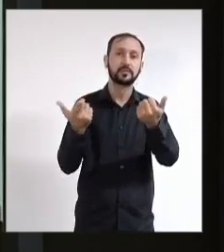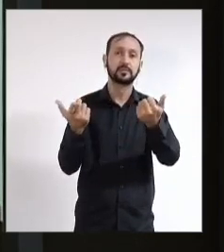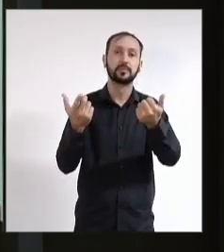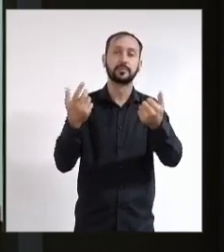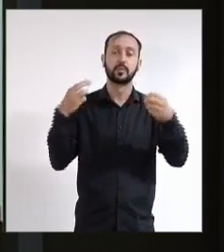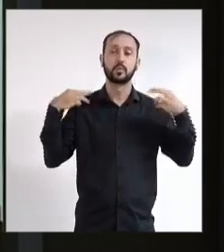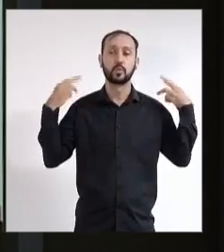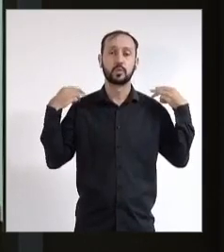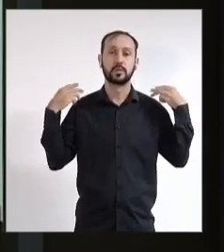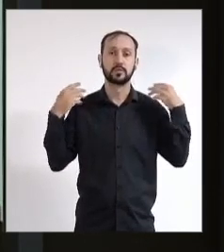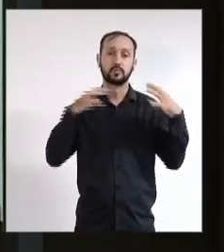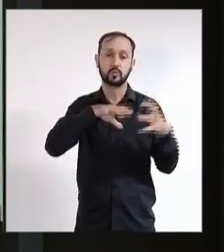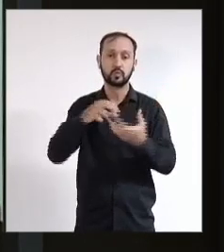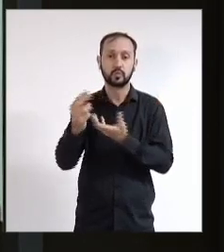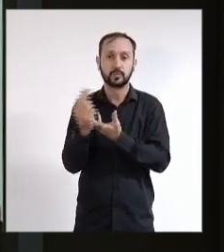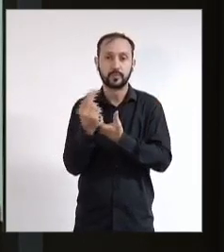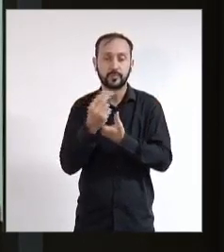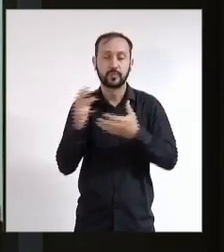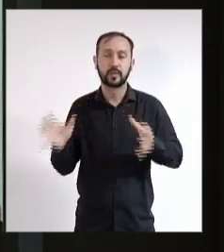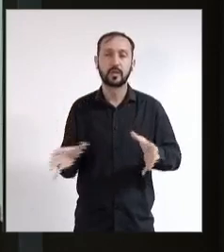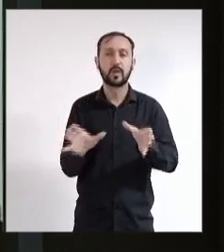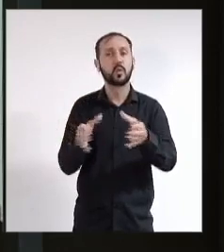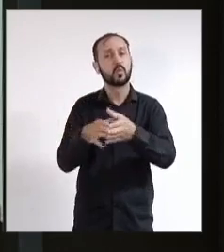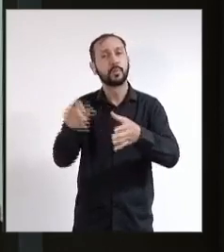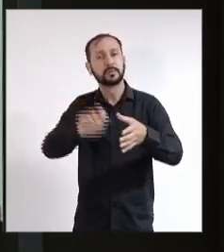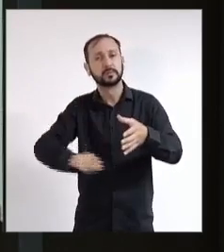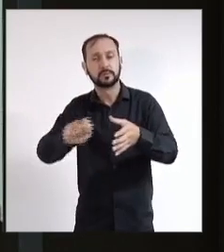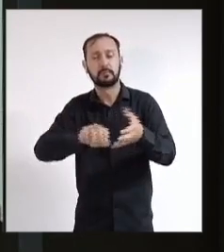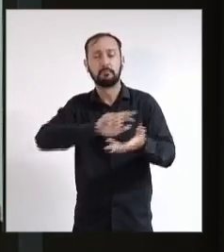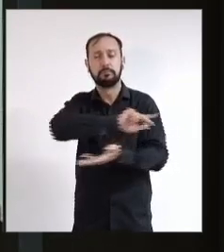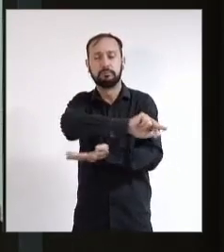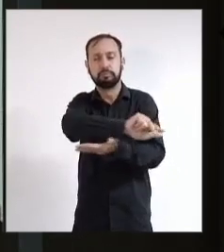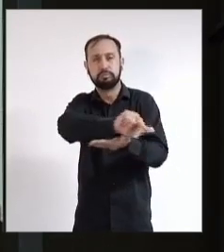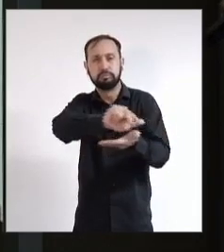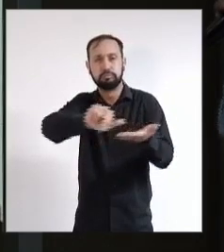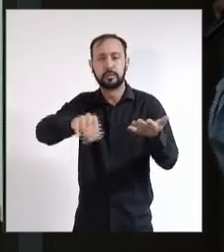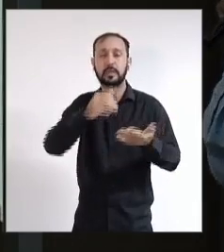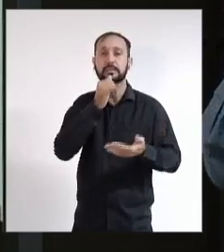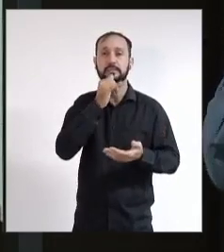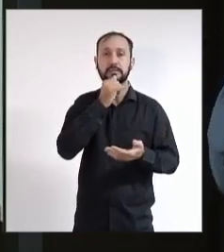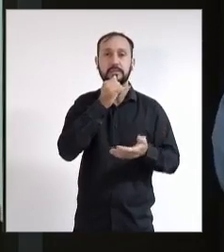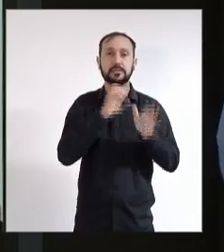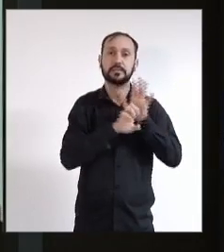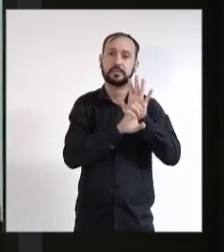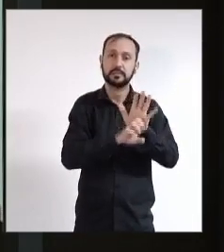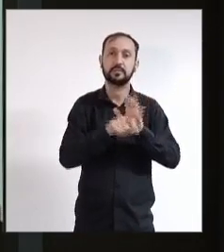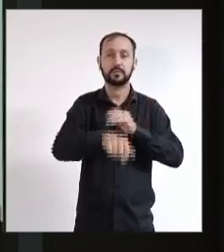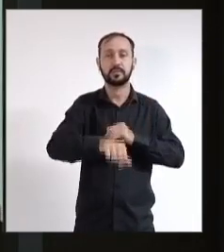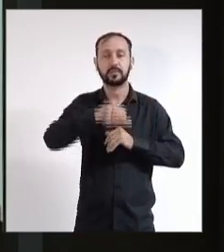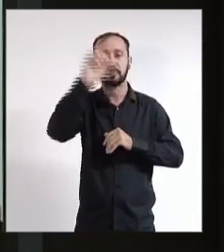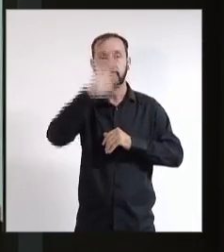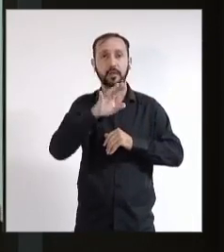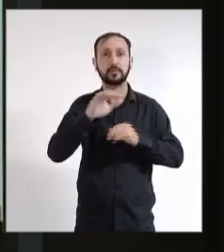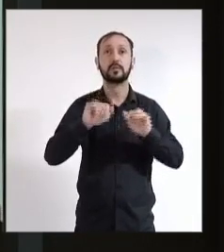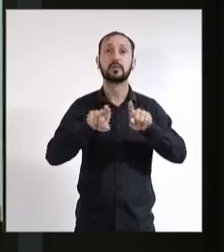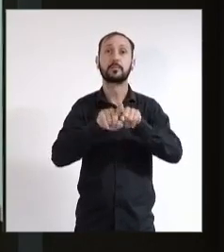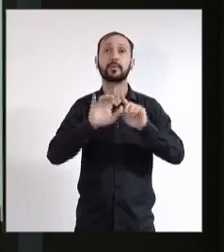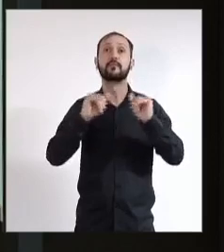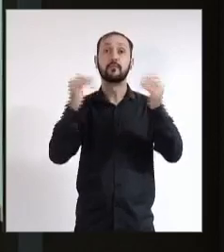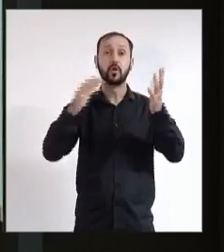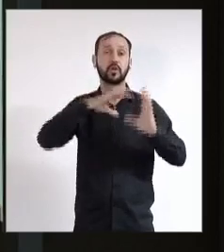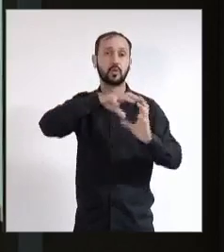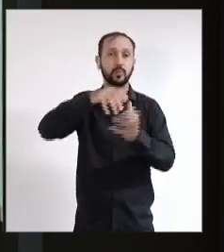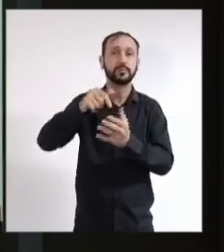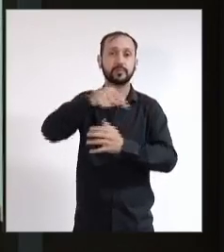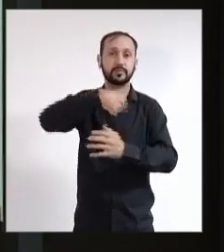sustentável criação de cooperativas é produtos existem uma diversidade de exemplos brasil afora e mundo afora dessas